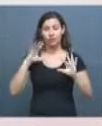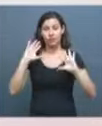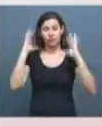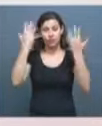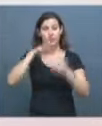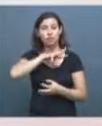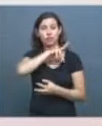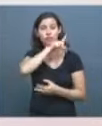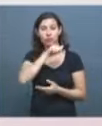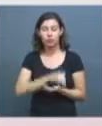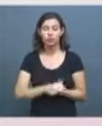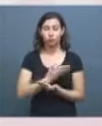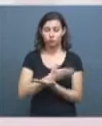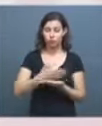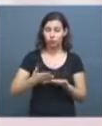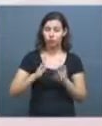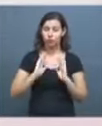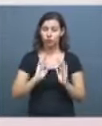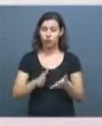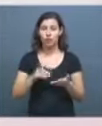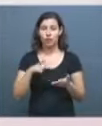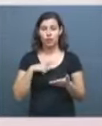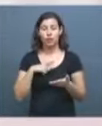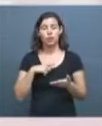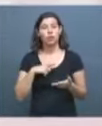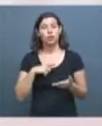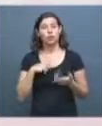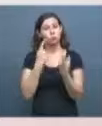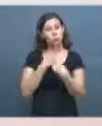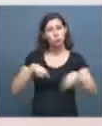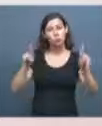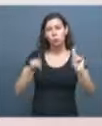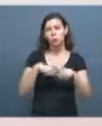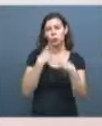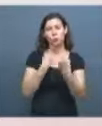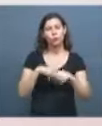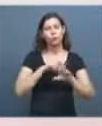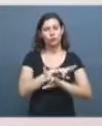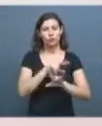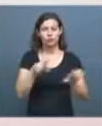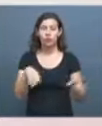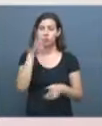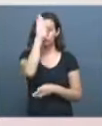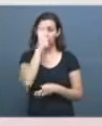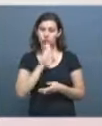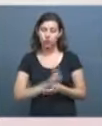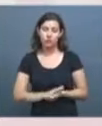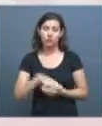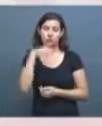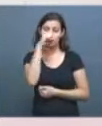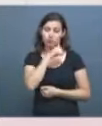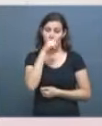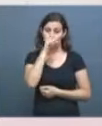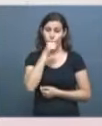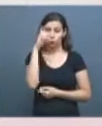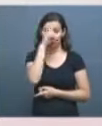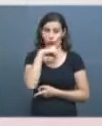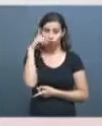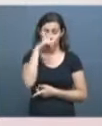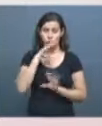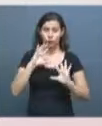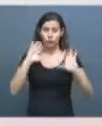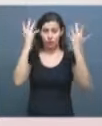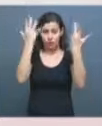do Sabiá. E já começou, vários músicos para animar a festa e é tudo de graça. No sábado e no domingo tem